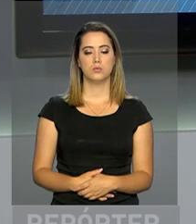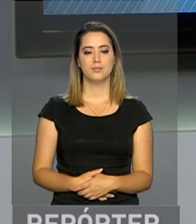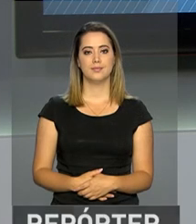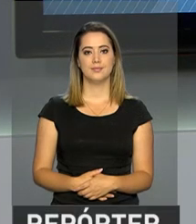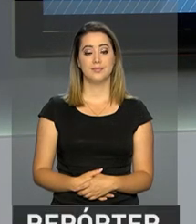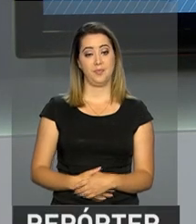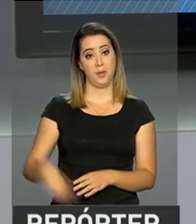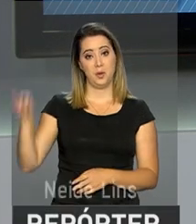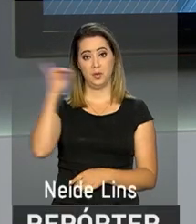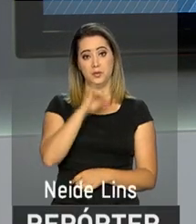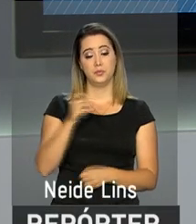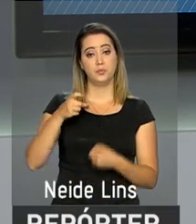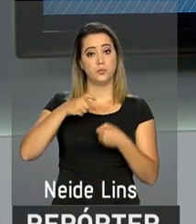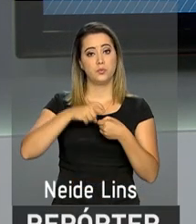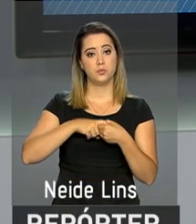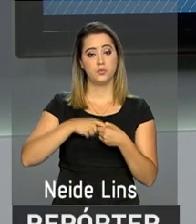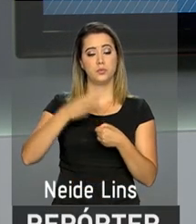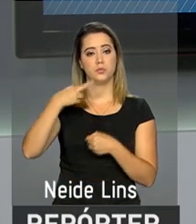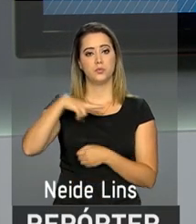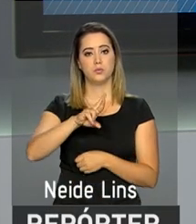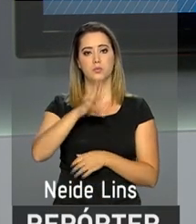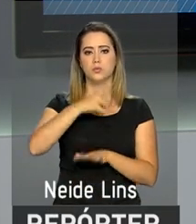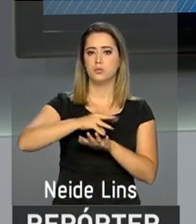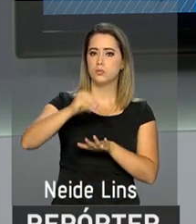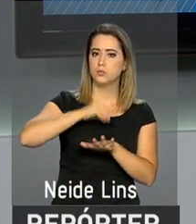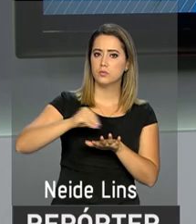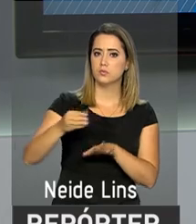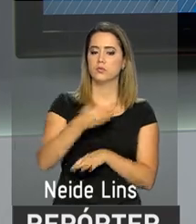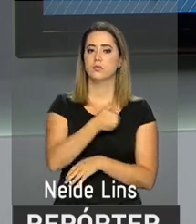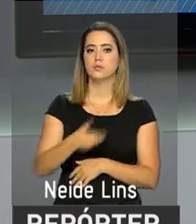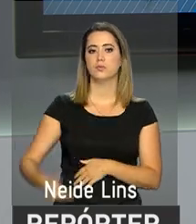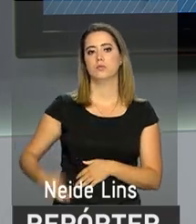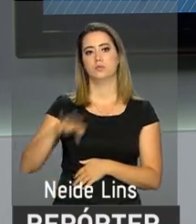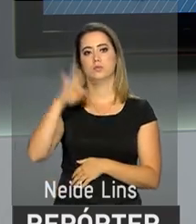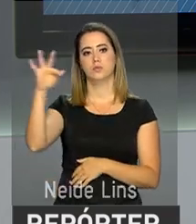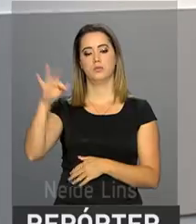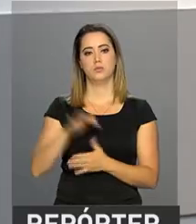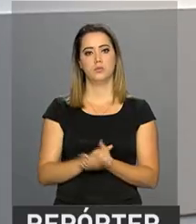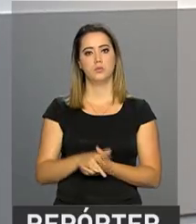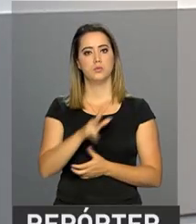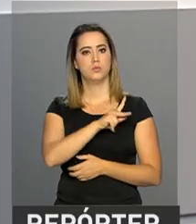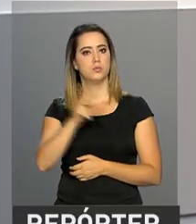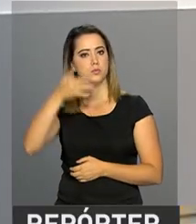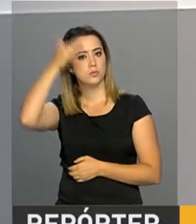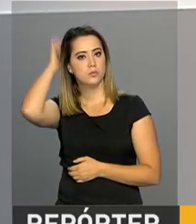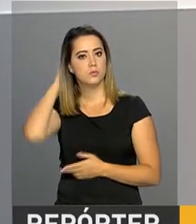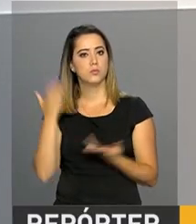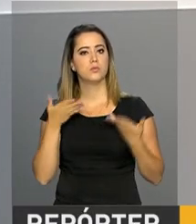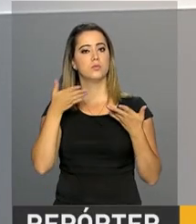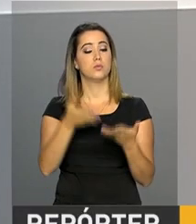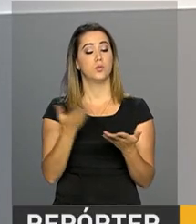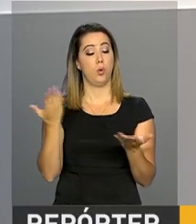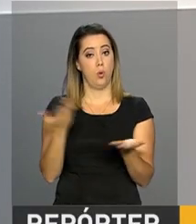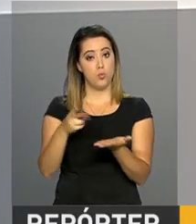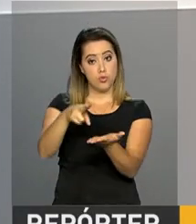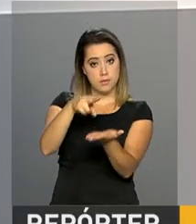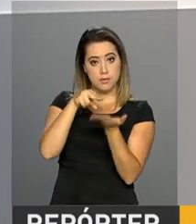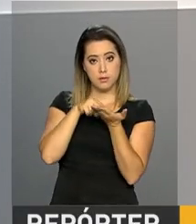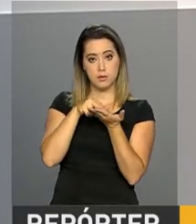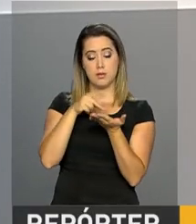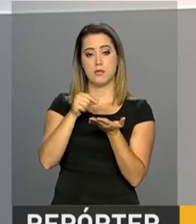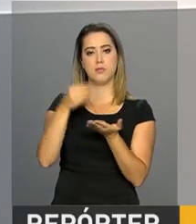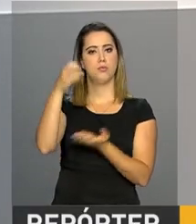olá estamos de volta com repórter nbr notícias do governo federal o presidente michel temer recebe as credenciais